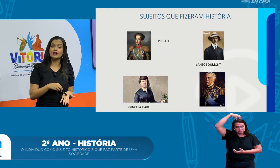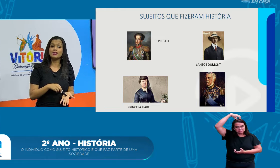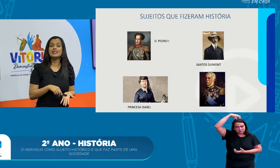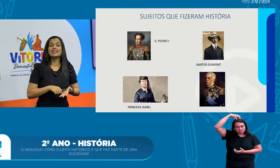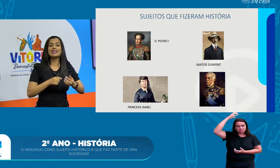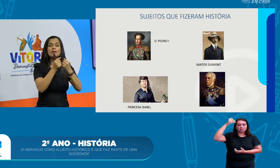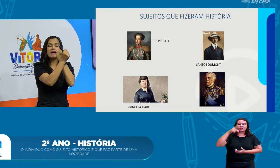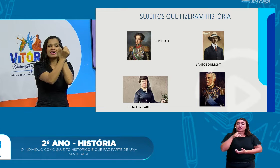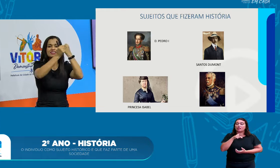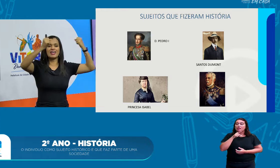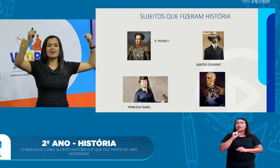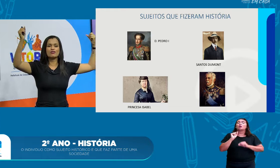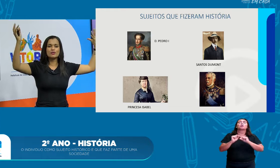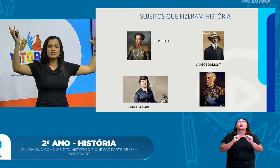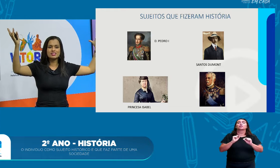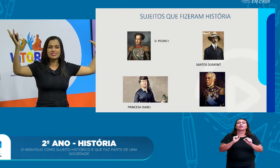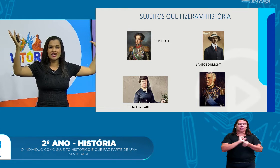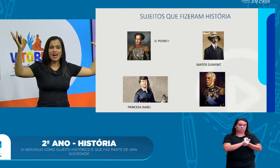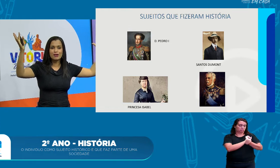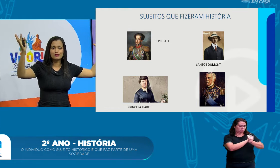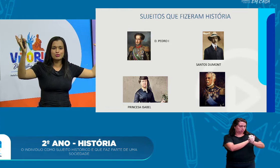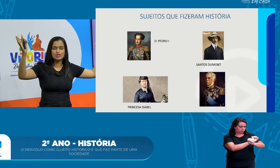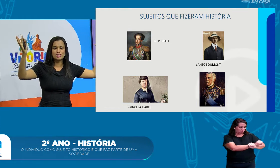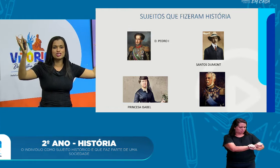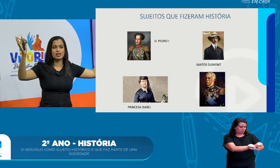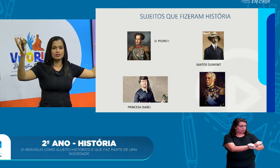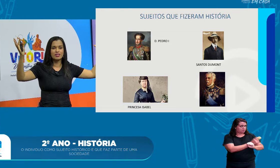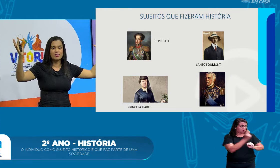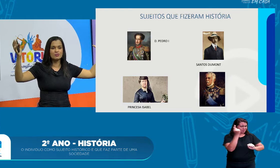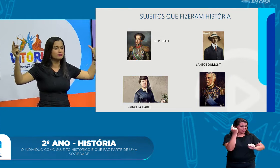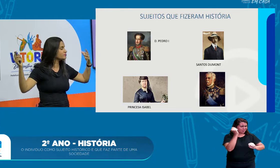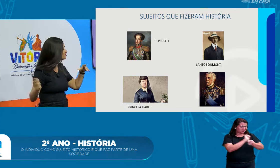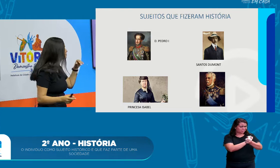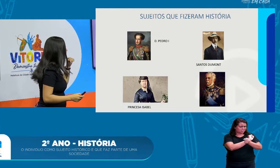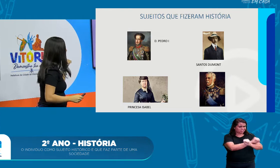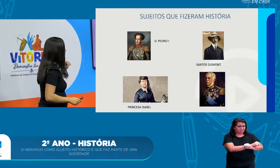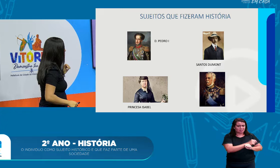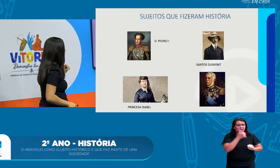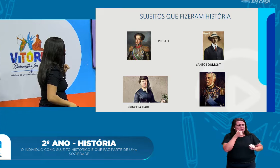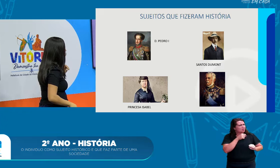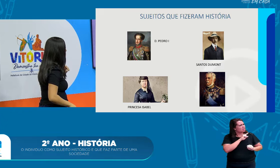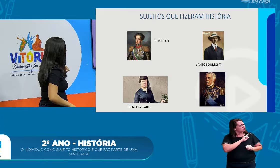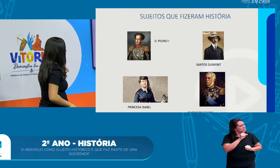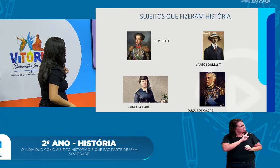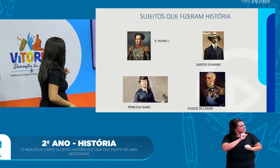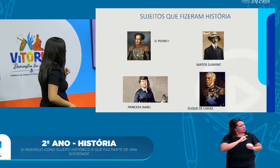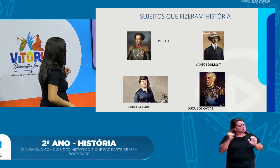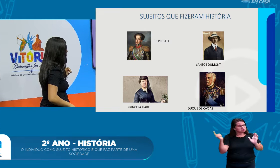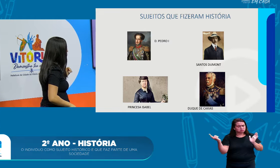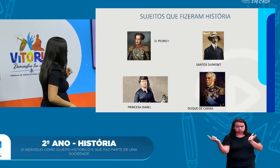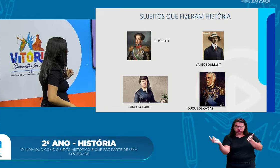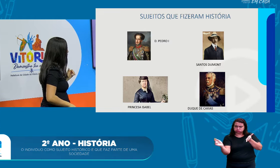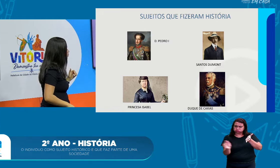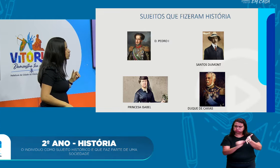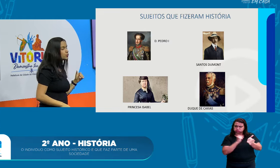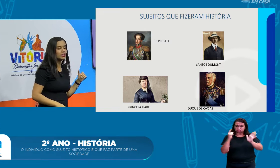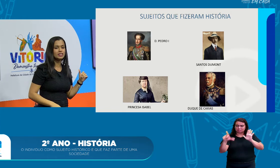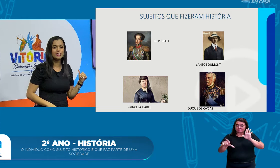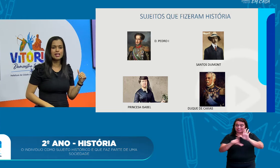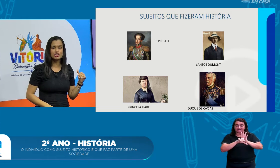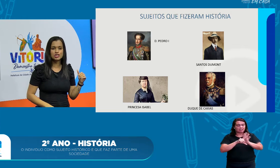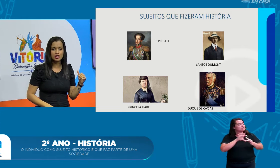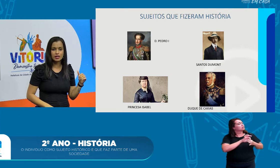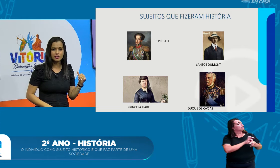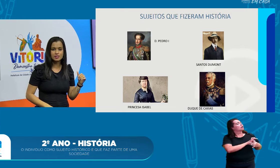a lei que libertava os escravos da escravidão. Temos também esse senhorzinho aqui, ó, Duque